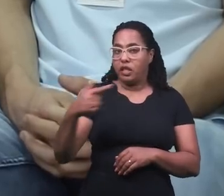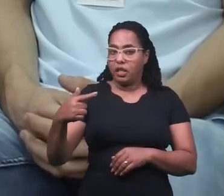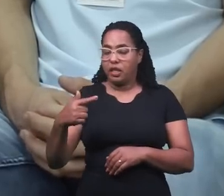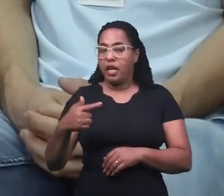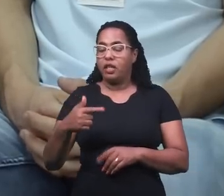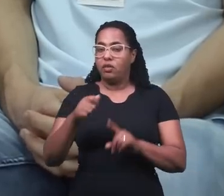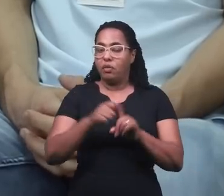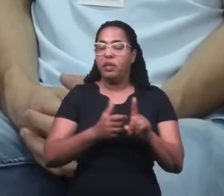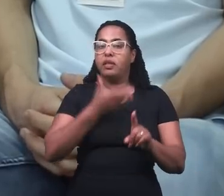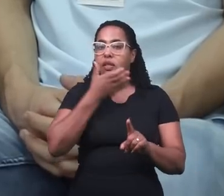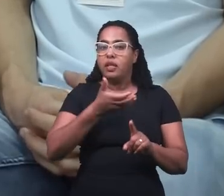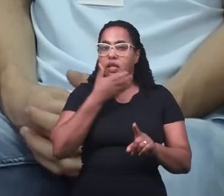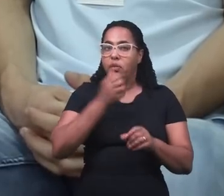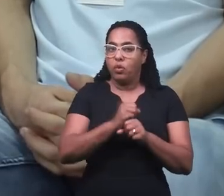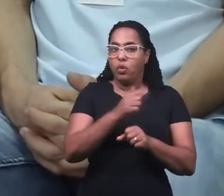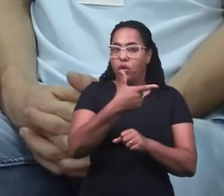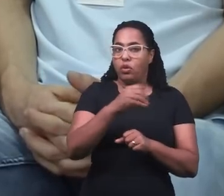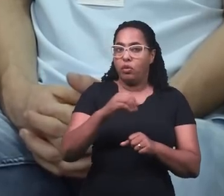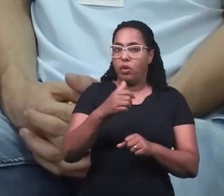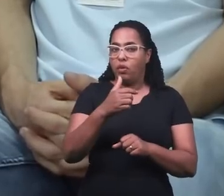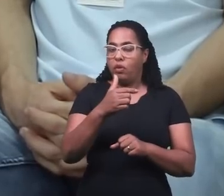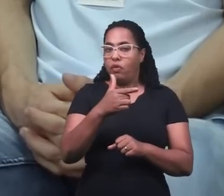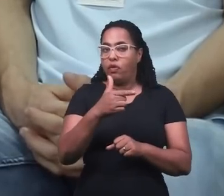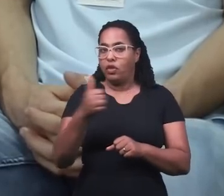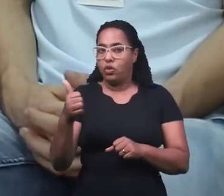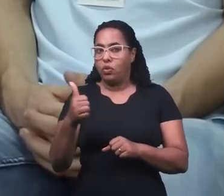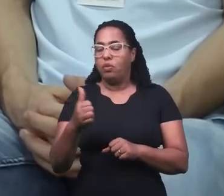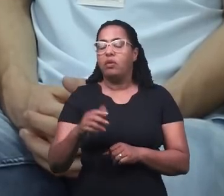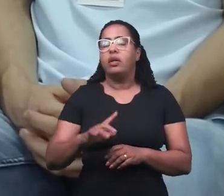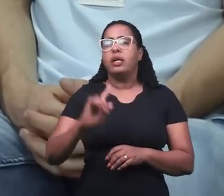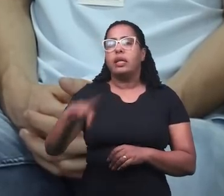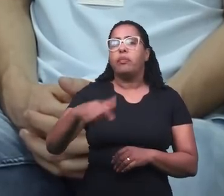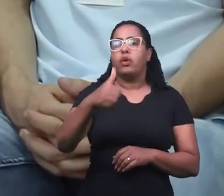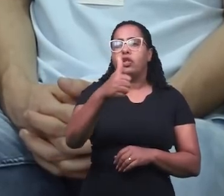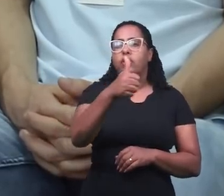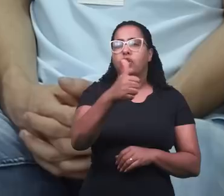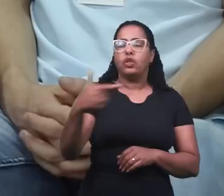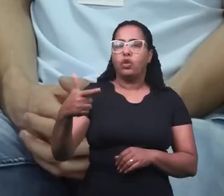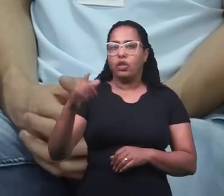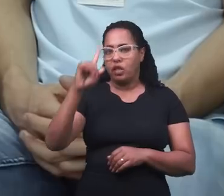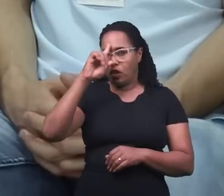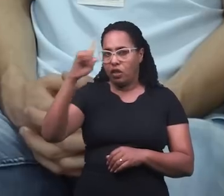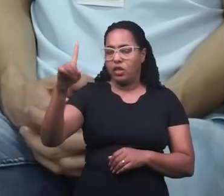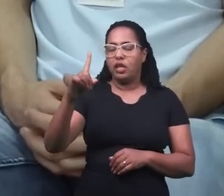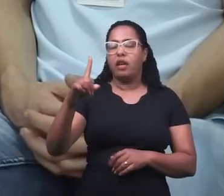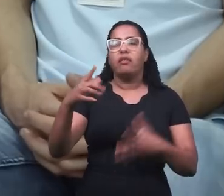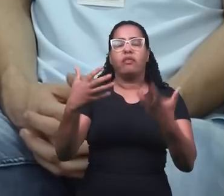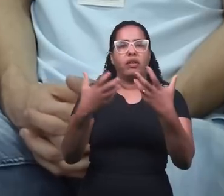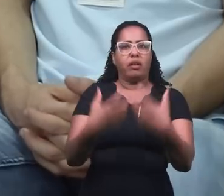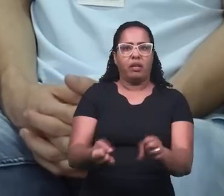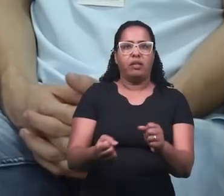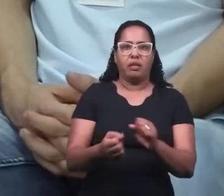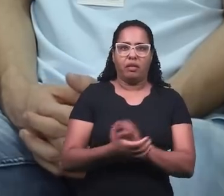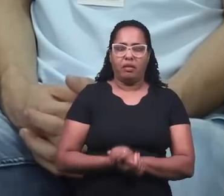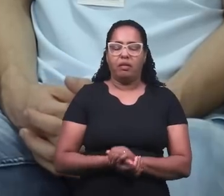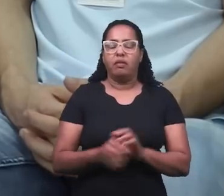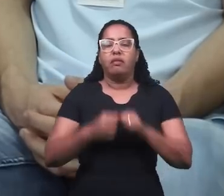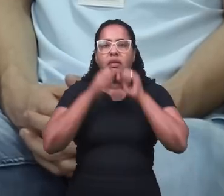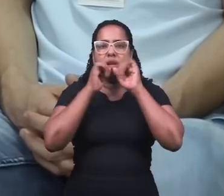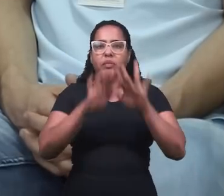17 de dezembro de 2021, passado ali 12 dias, a residência foi aprovada. Que coisa maravilhosa. E